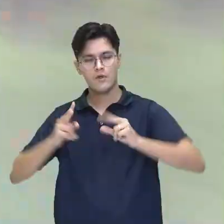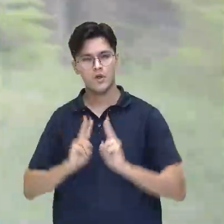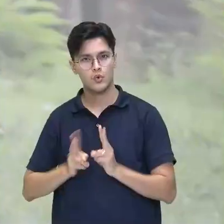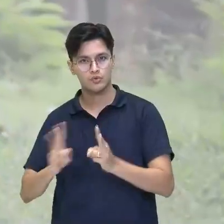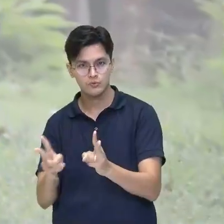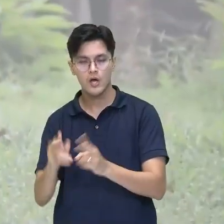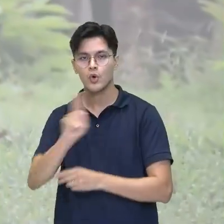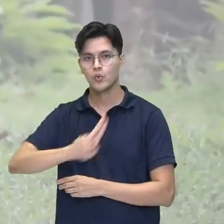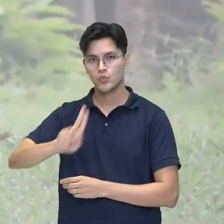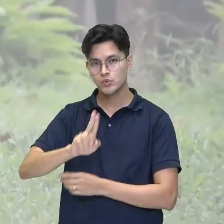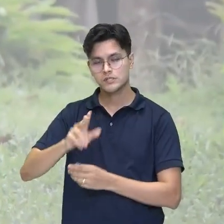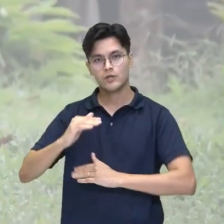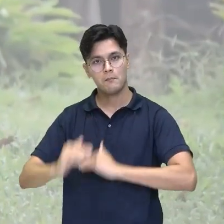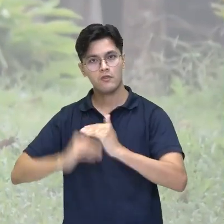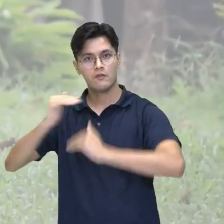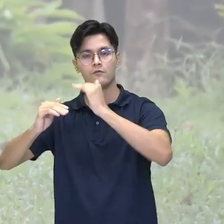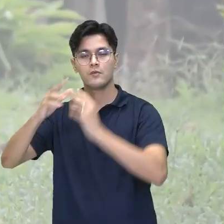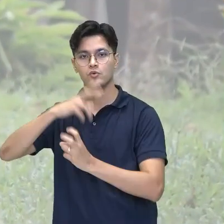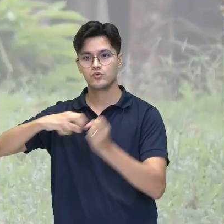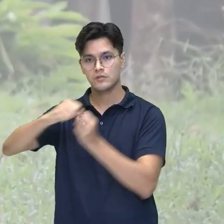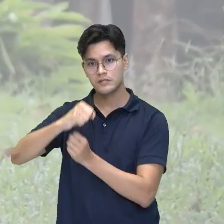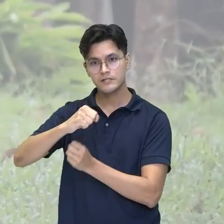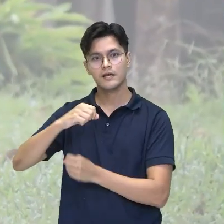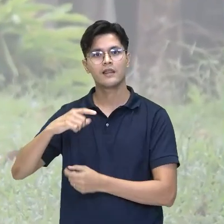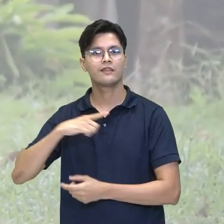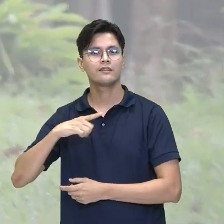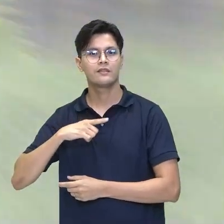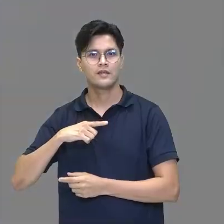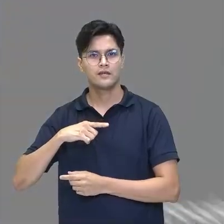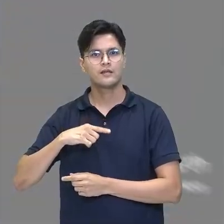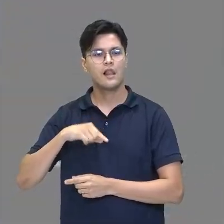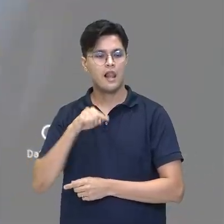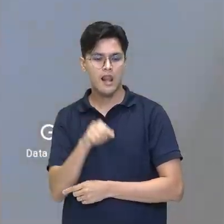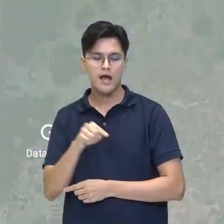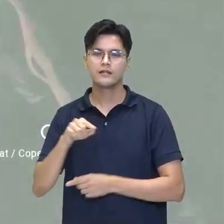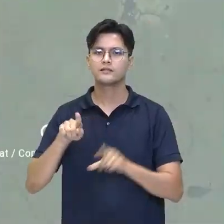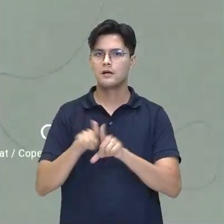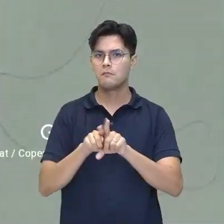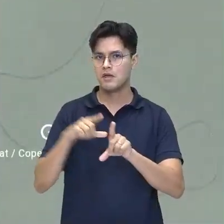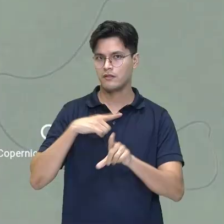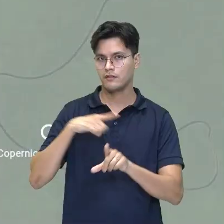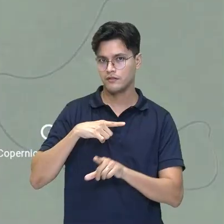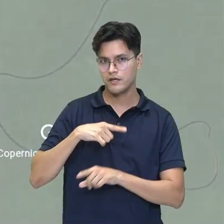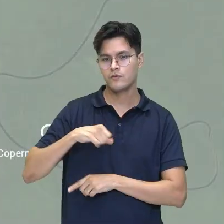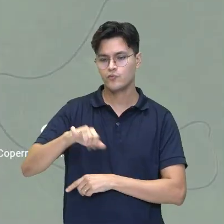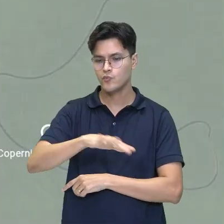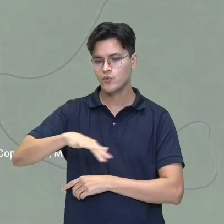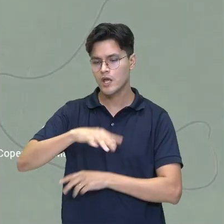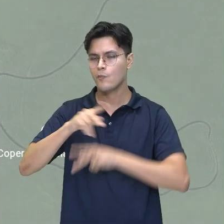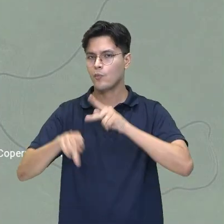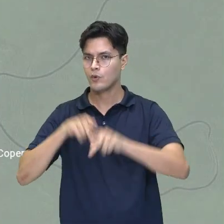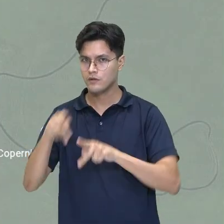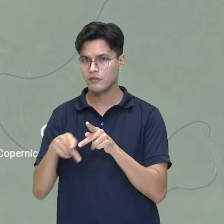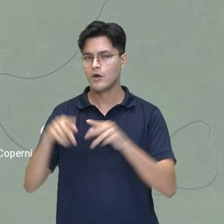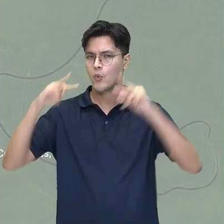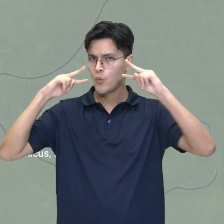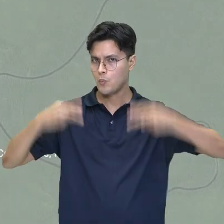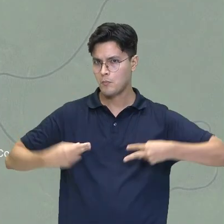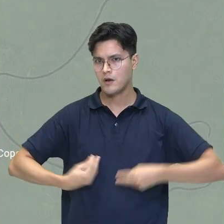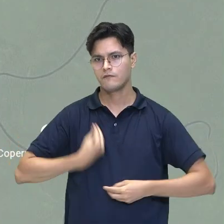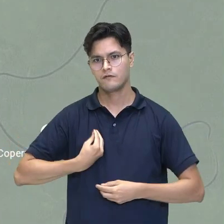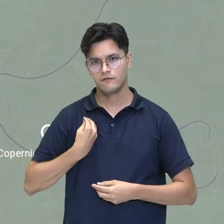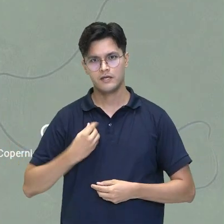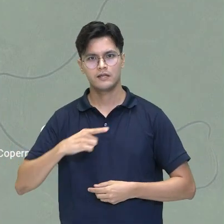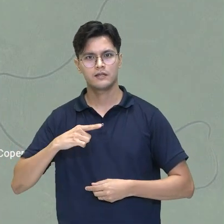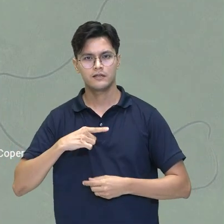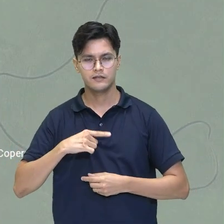sustentável, numa unidade habitada também por populações humanas. Sua extensão é de 1.124.000